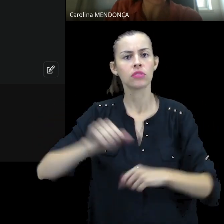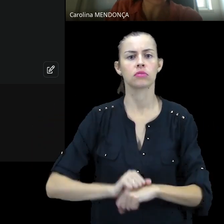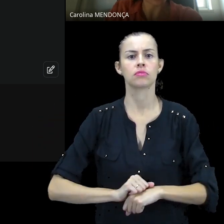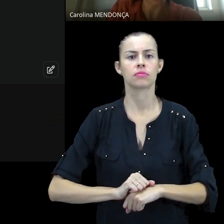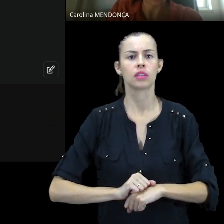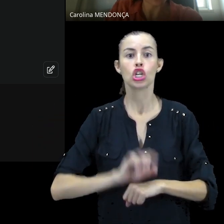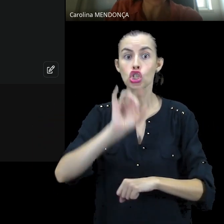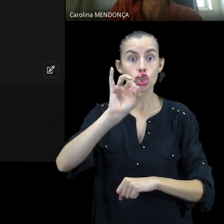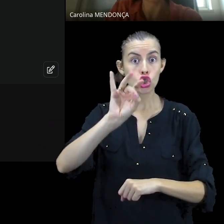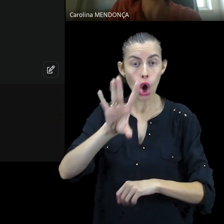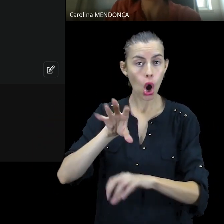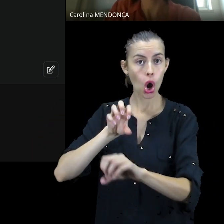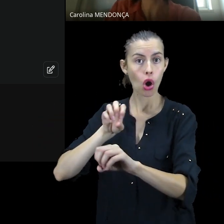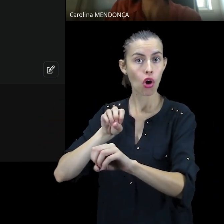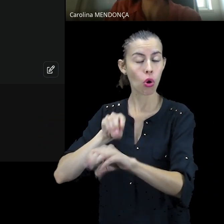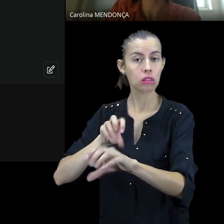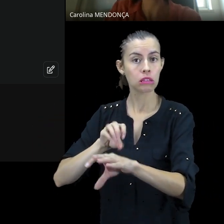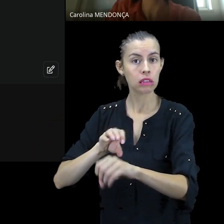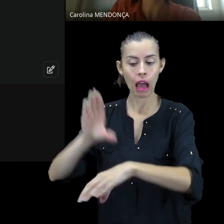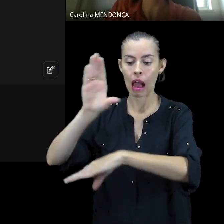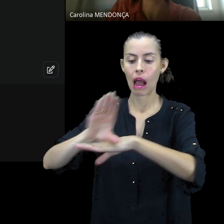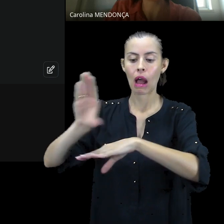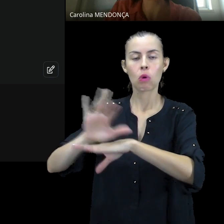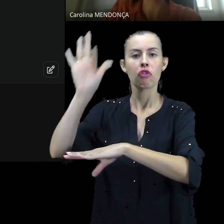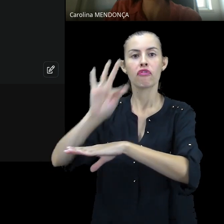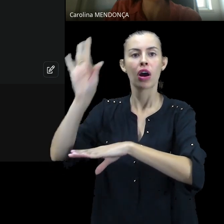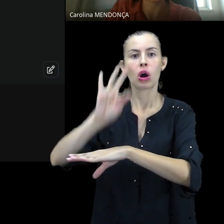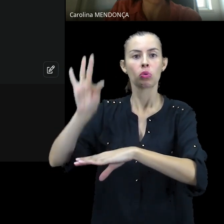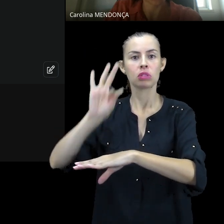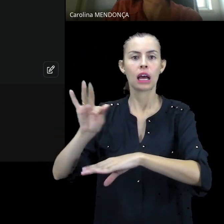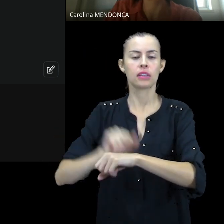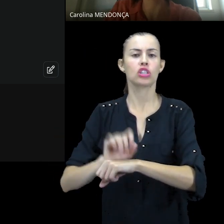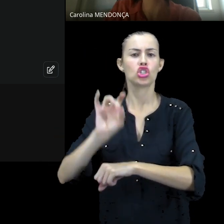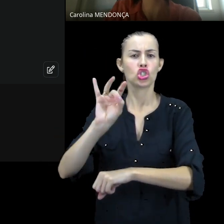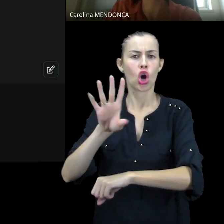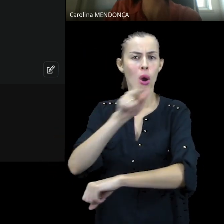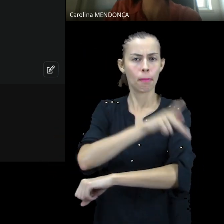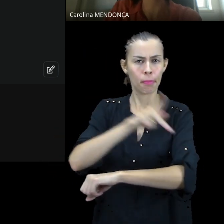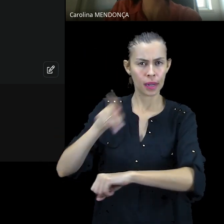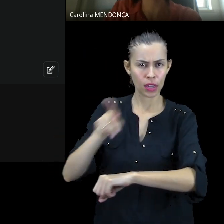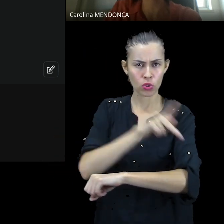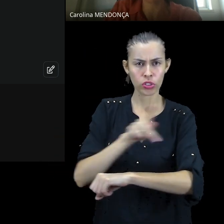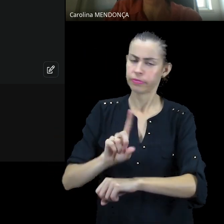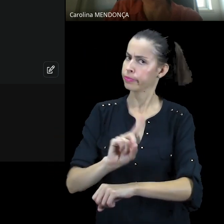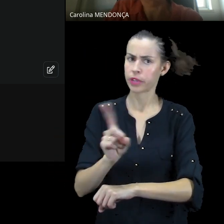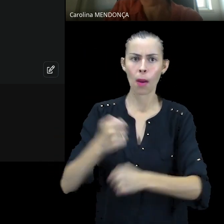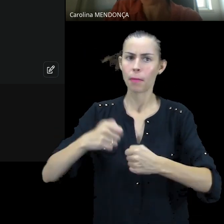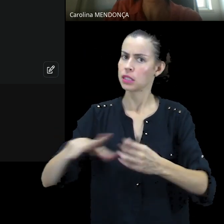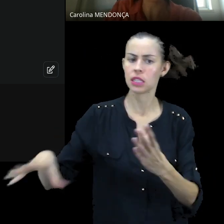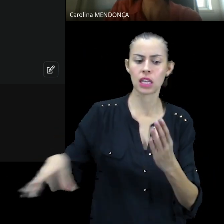de licenciatura, mas também dos processos de formação continuada de professores, inclusive de docentes no ensino